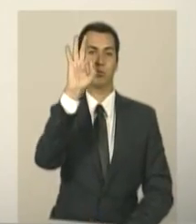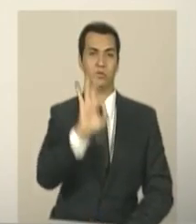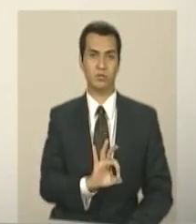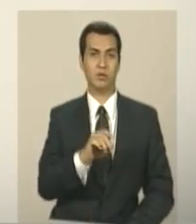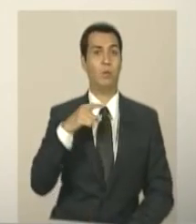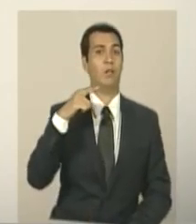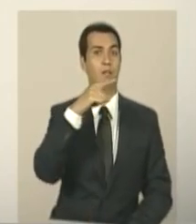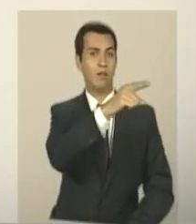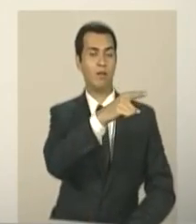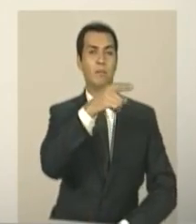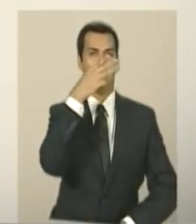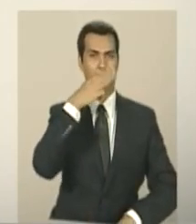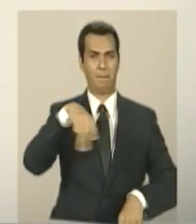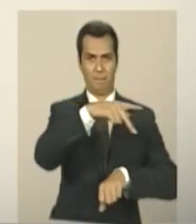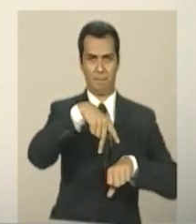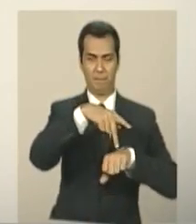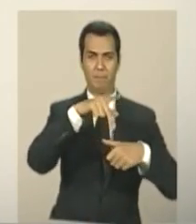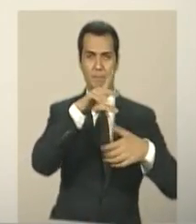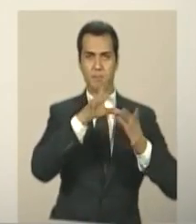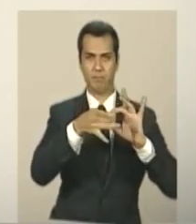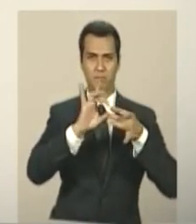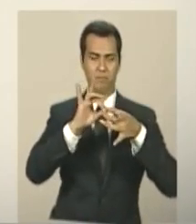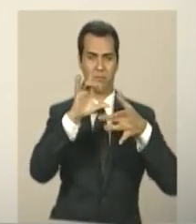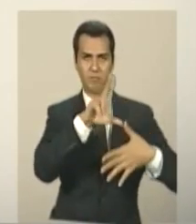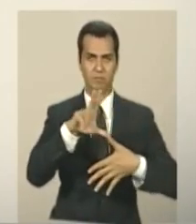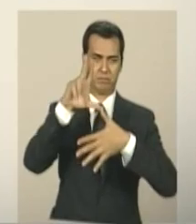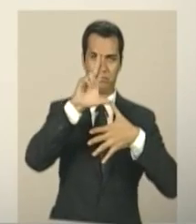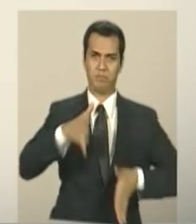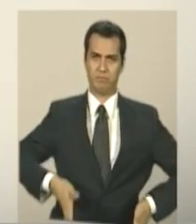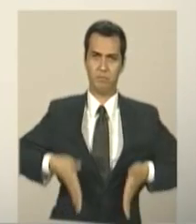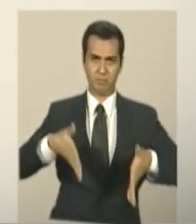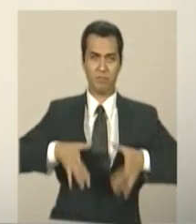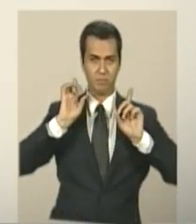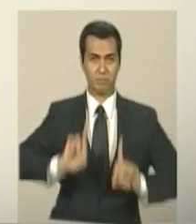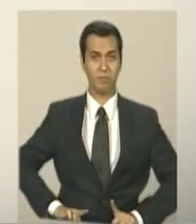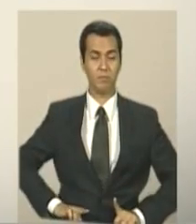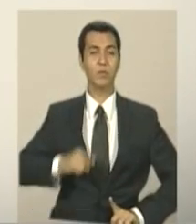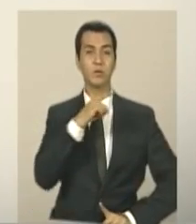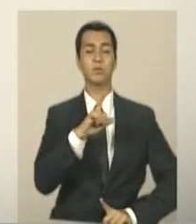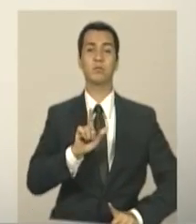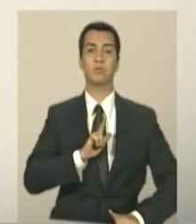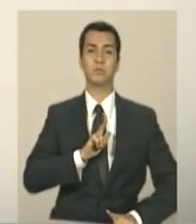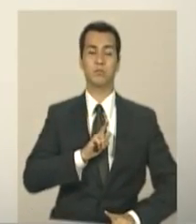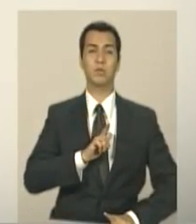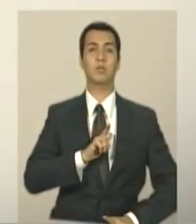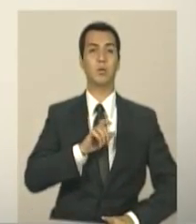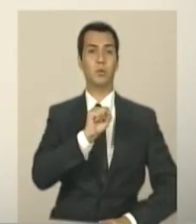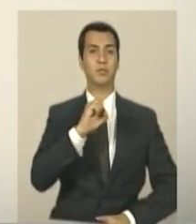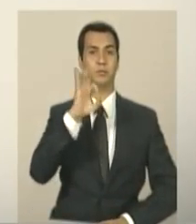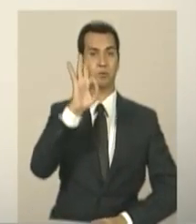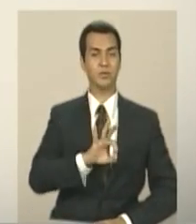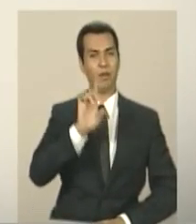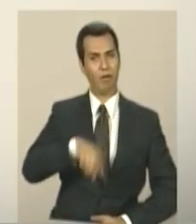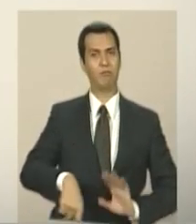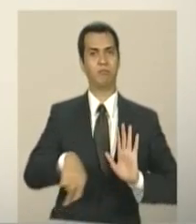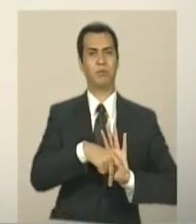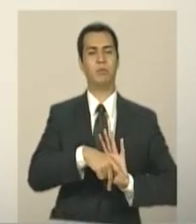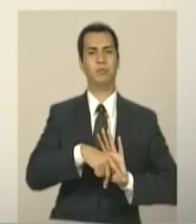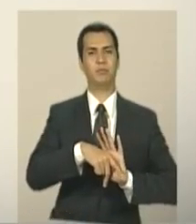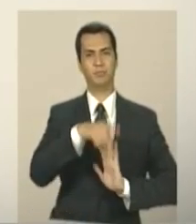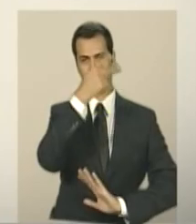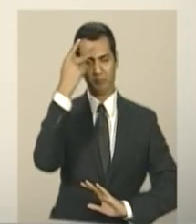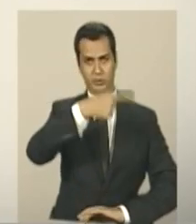no parapan foram conquistadas pelos atletas que recebem o bolsa atleta o encontro da senhora com a delegação do